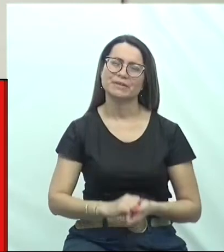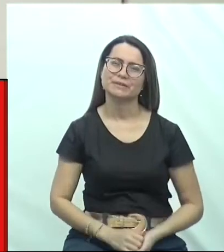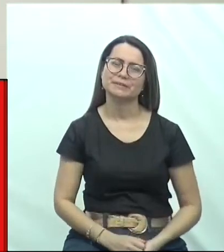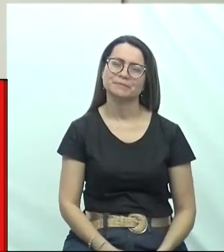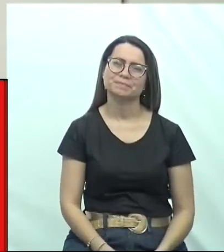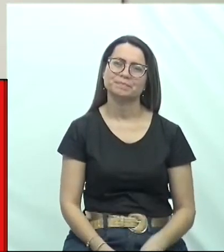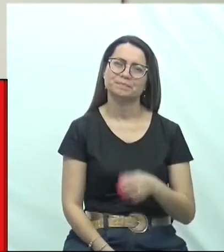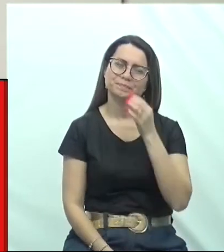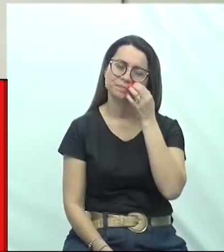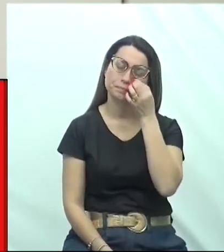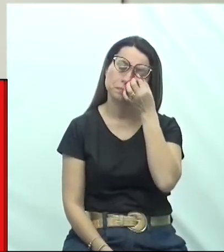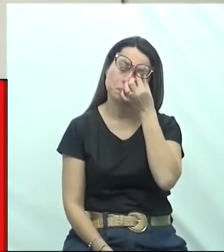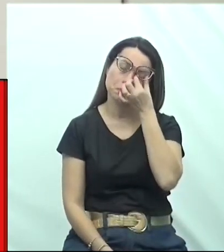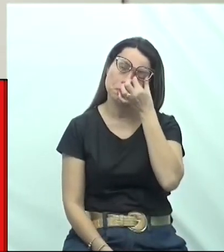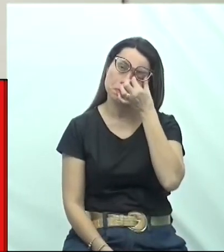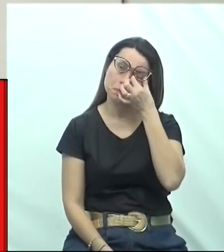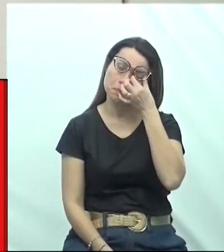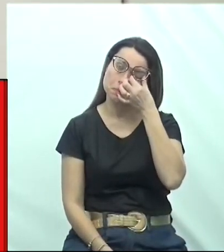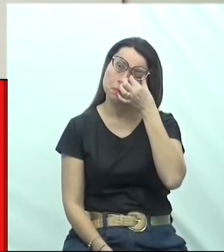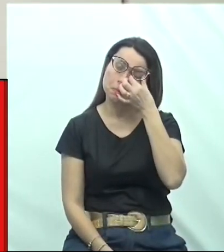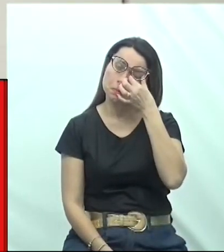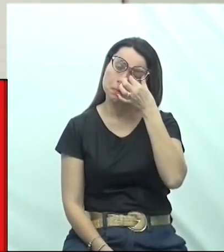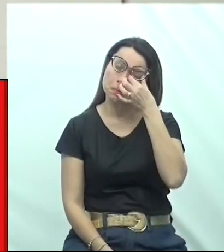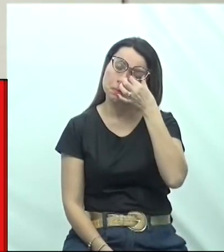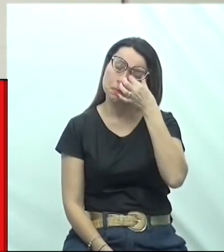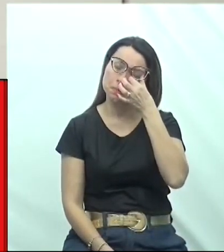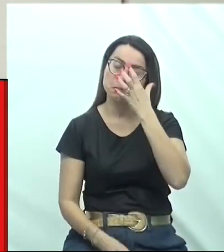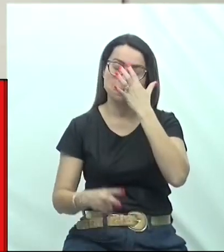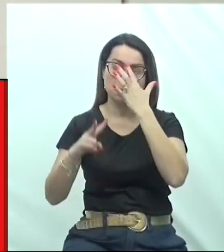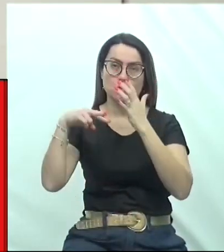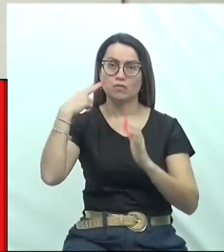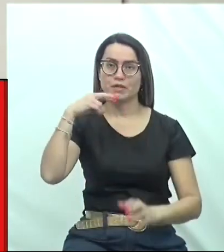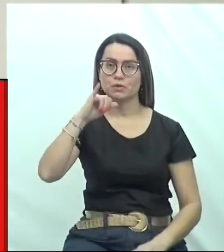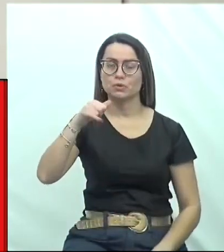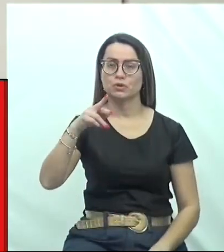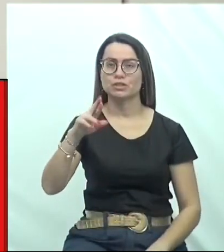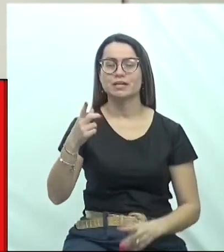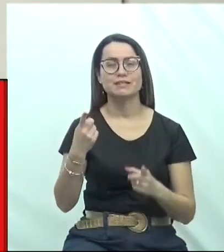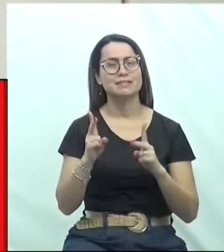que foi um grande parceiro meu do gabinete do vereador Jair, que sempre teve com o gabinete aberto para mim.